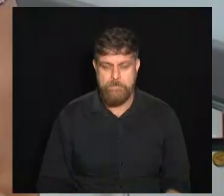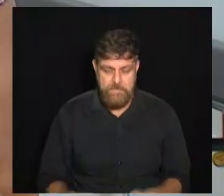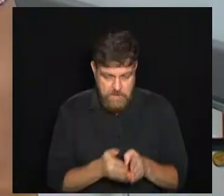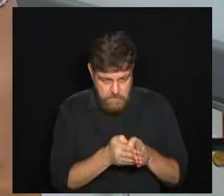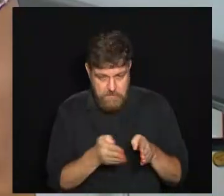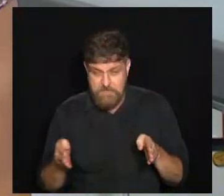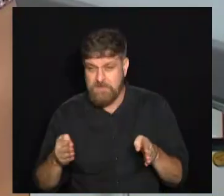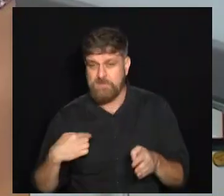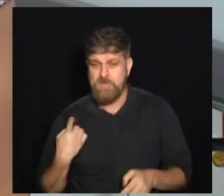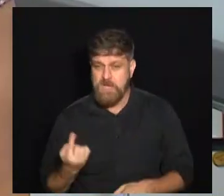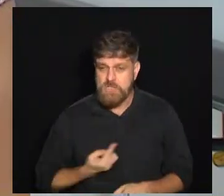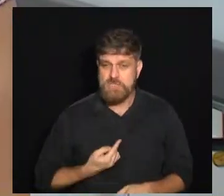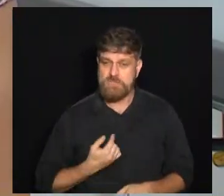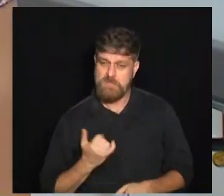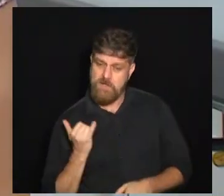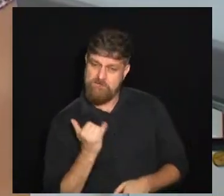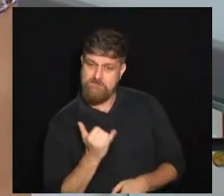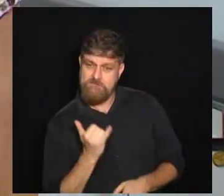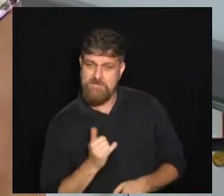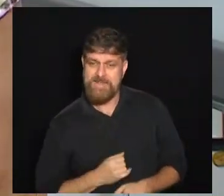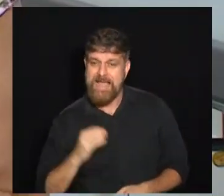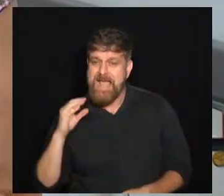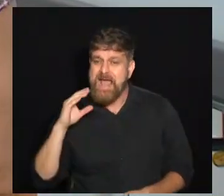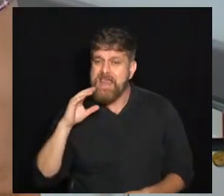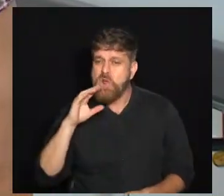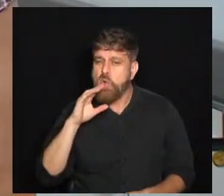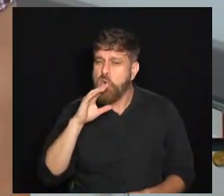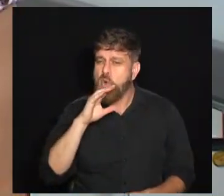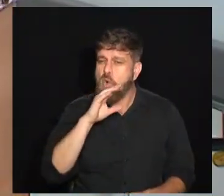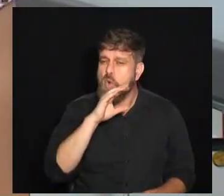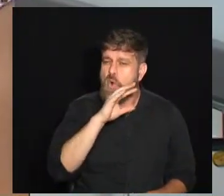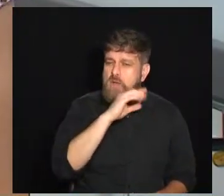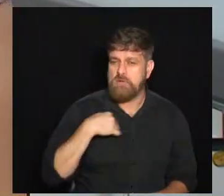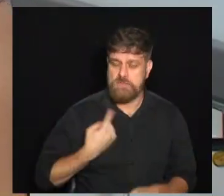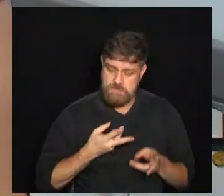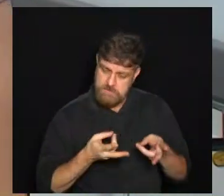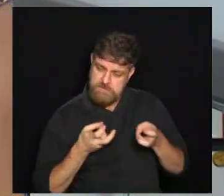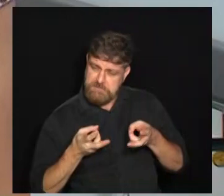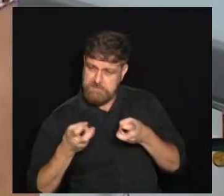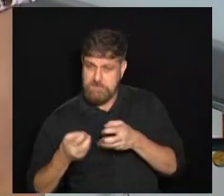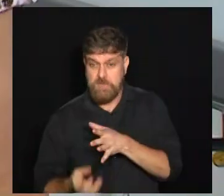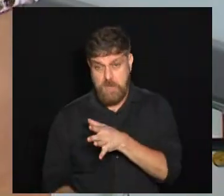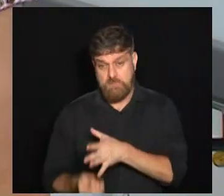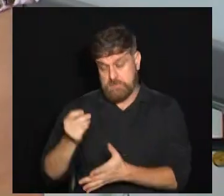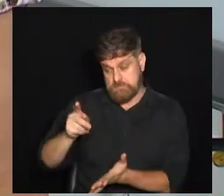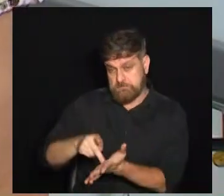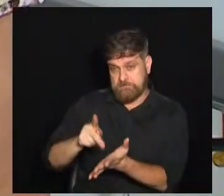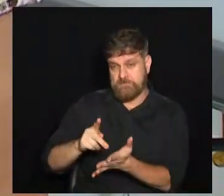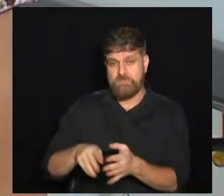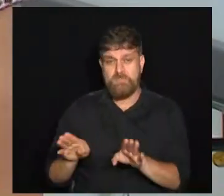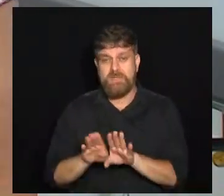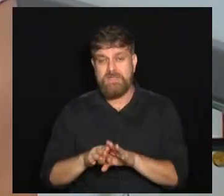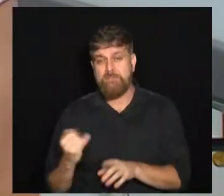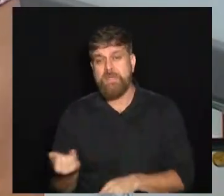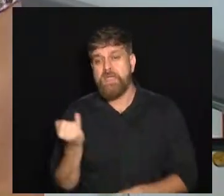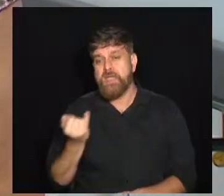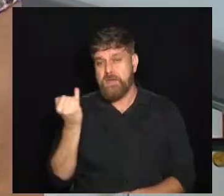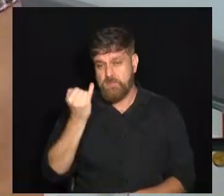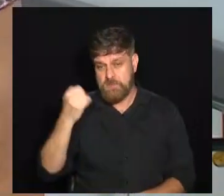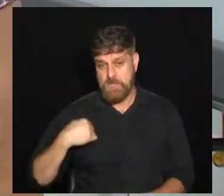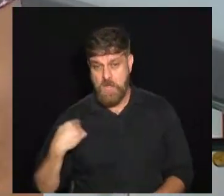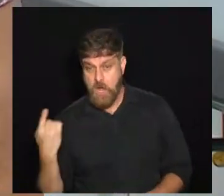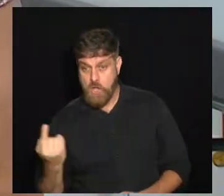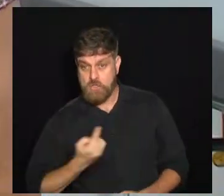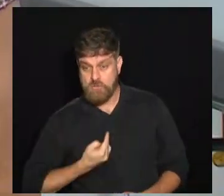períodos que a gente até denomina de ondas de calor. Então, a gente tem percebido que essas questões têm acontecido. Uma questão bem importante aqui para a